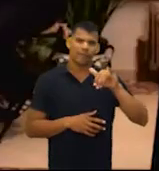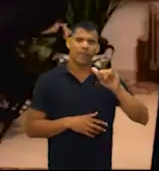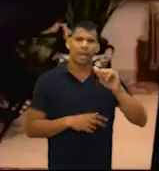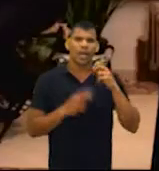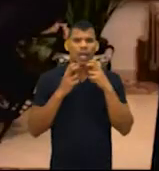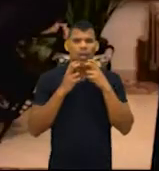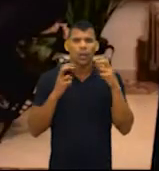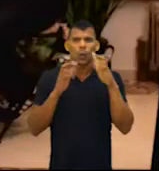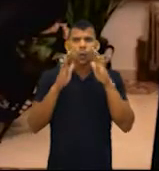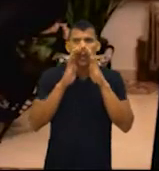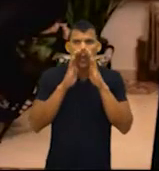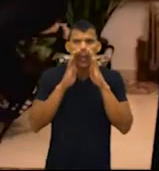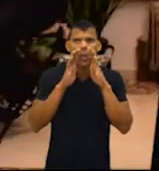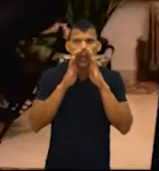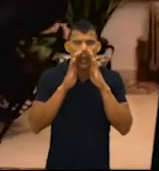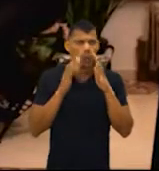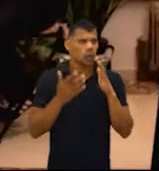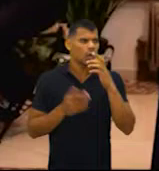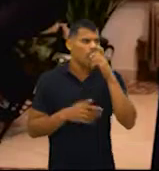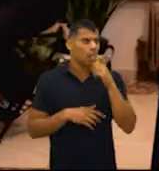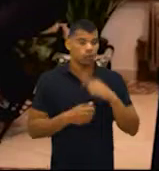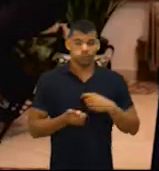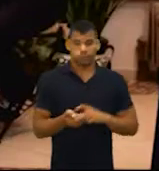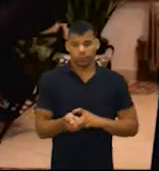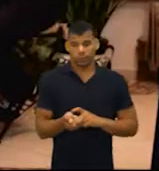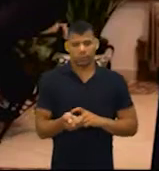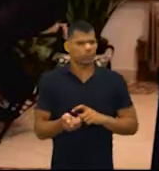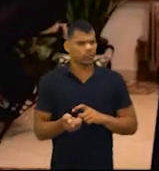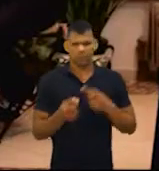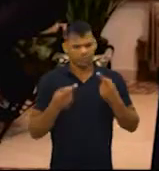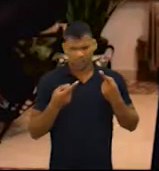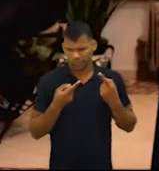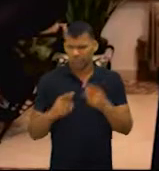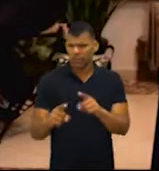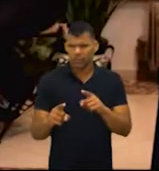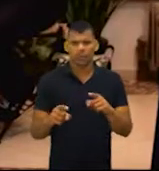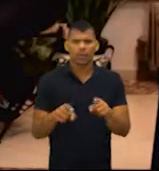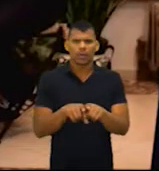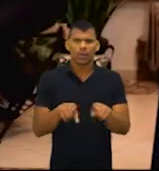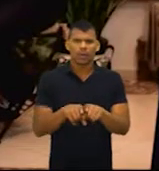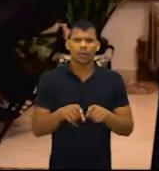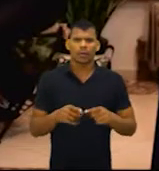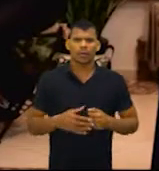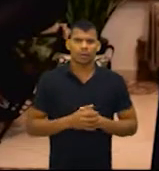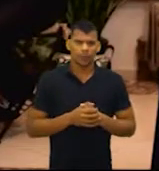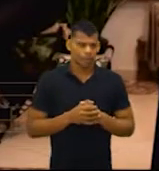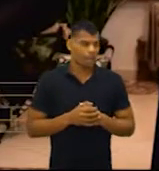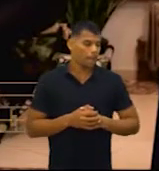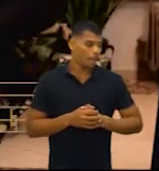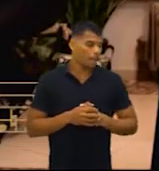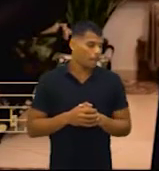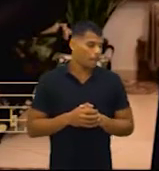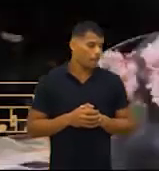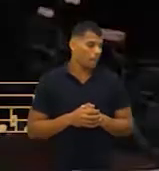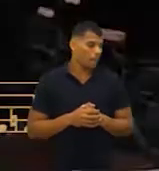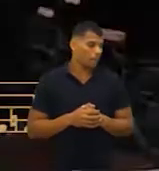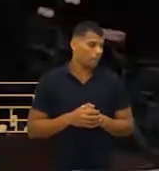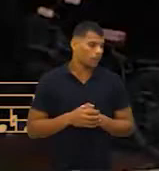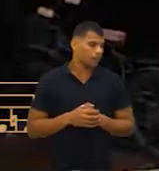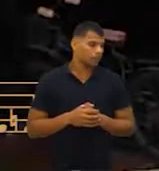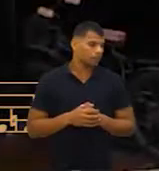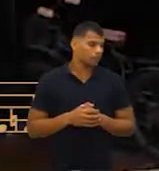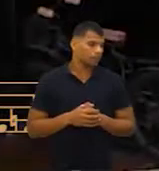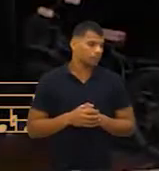de todos os países, dando uma lambretinha. Vaiaram mesmo. Mas eu tá aí, vaia, tá aí, coisa, se deixa um pouco nervoso, mas